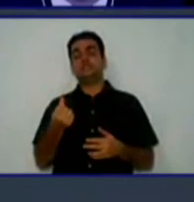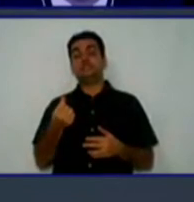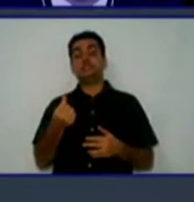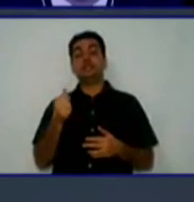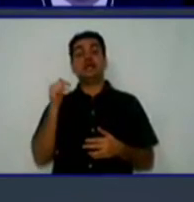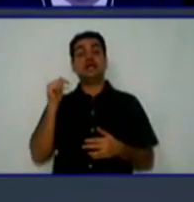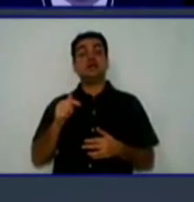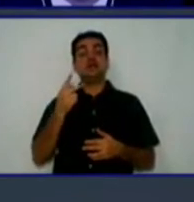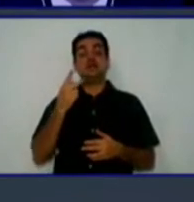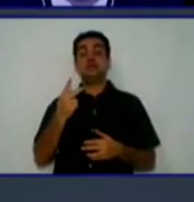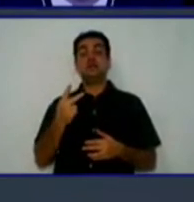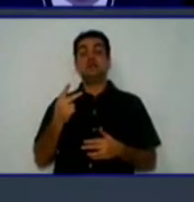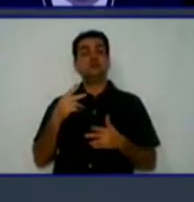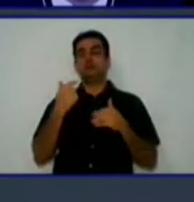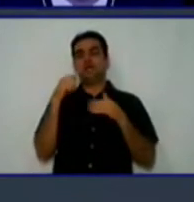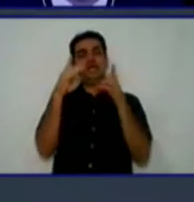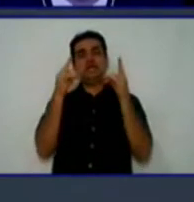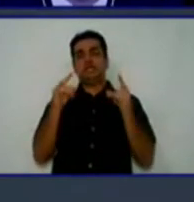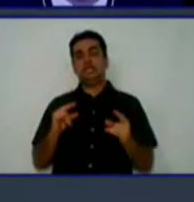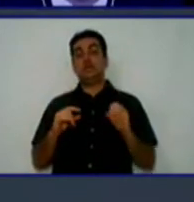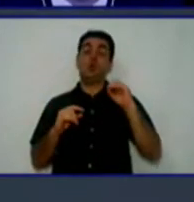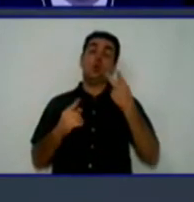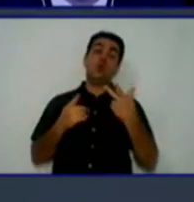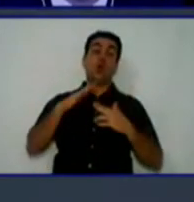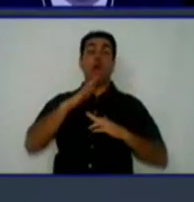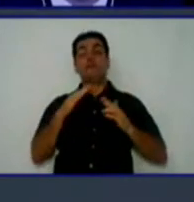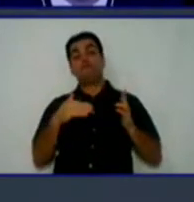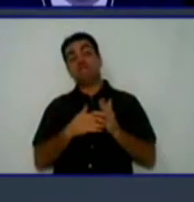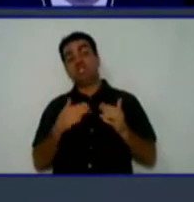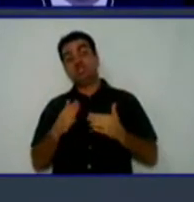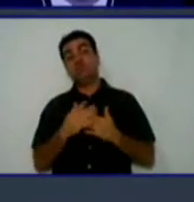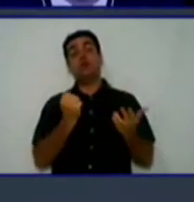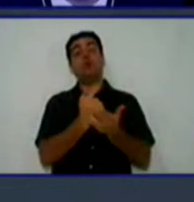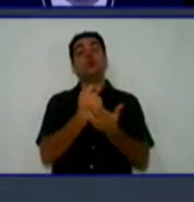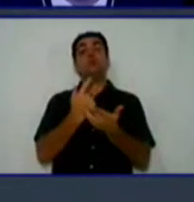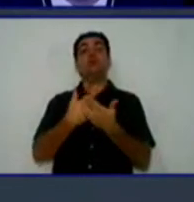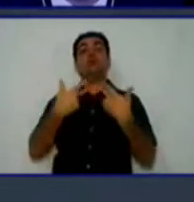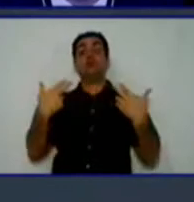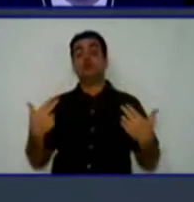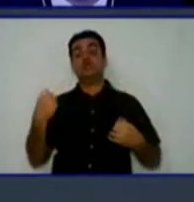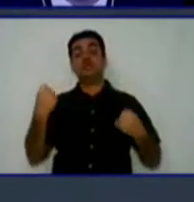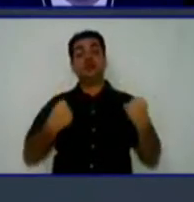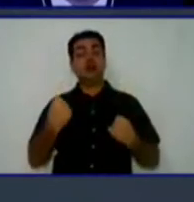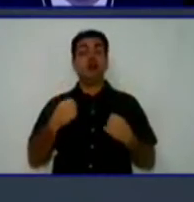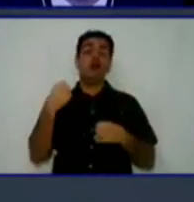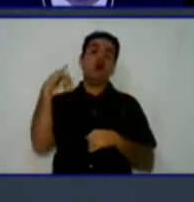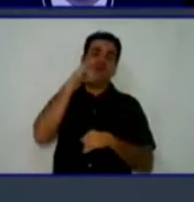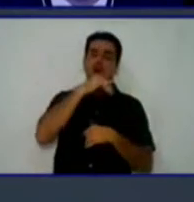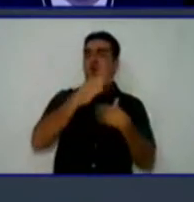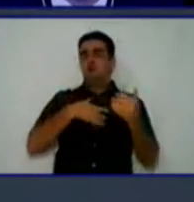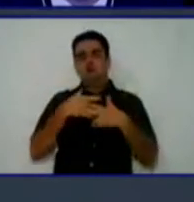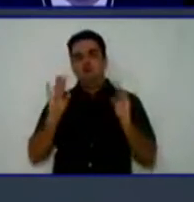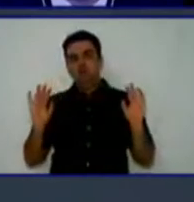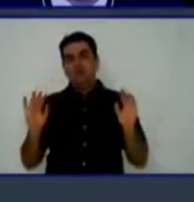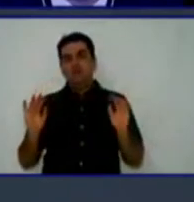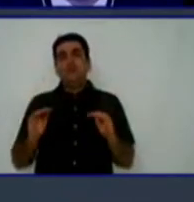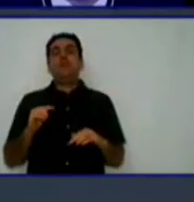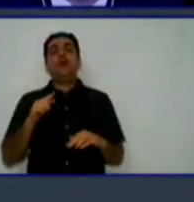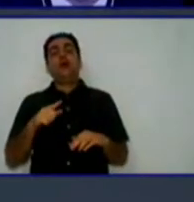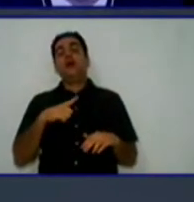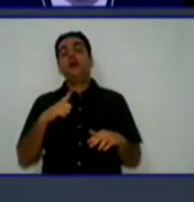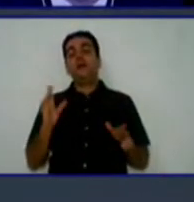não estabeleceu critérios e ou limites para aquisições de bens móveis, aí incluídos os automóveis,